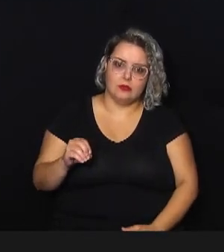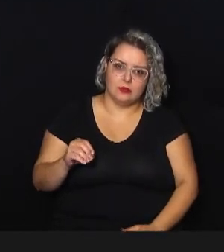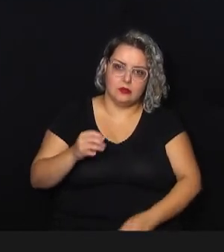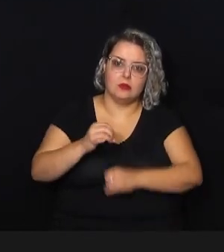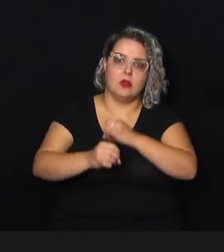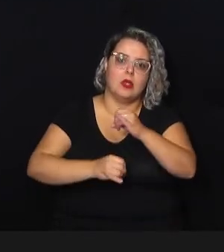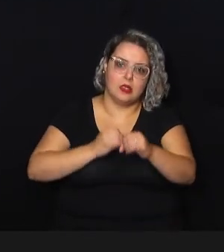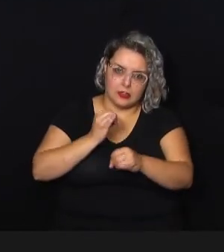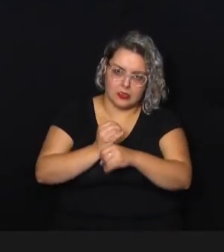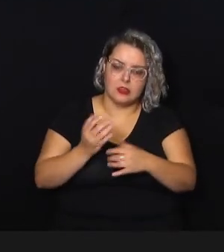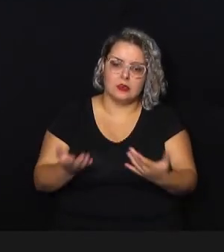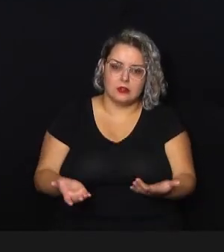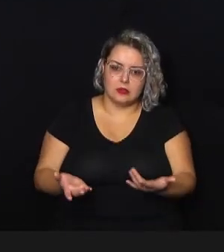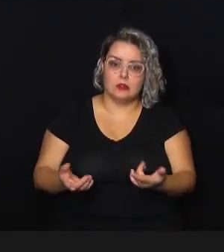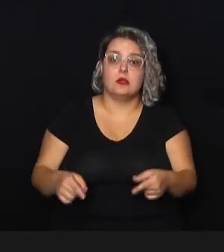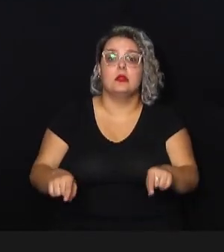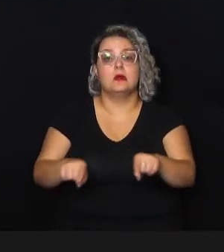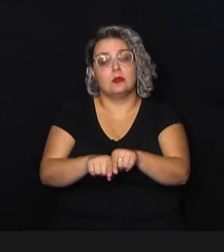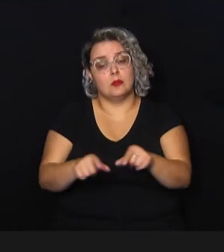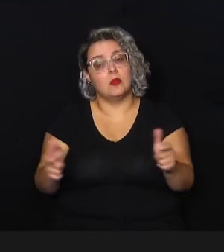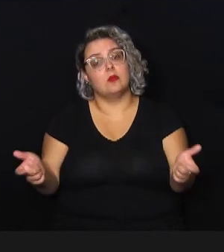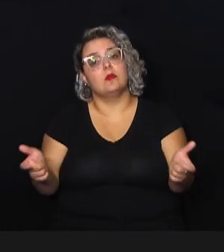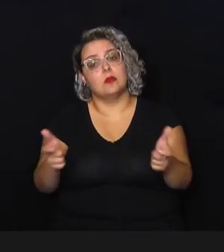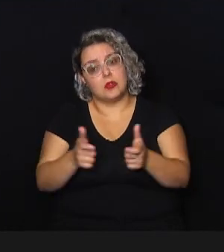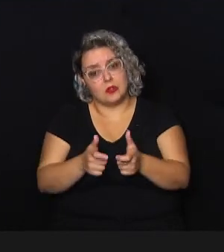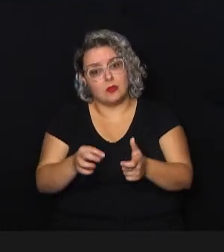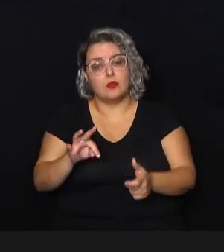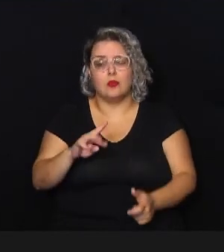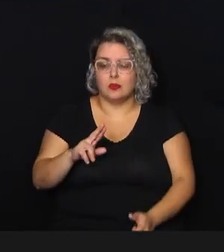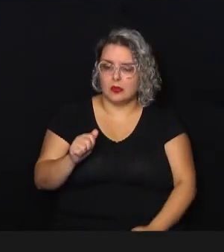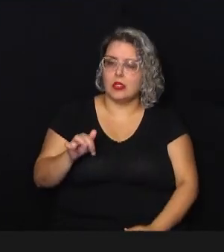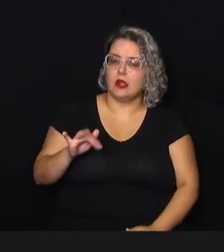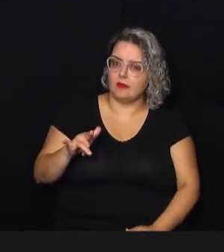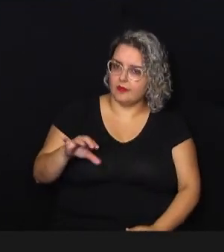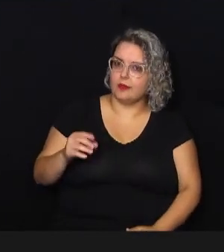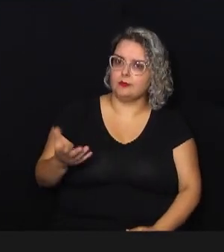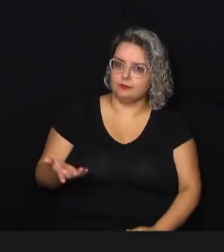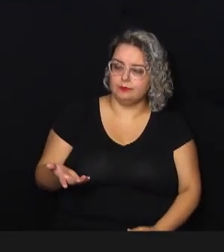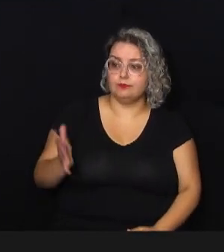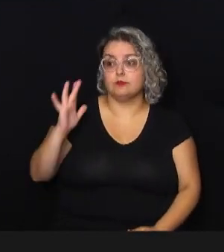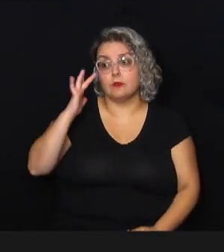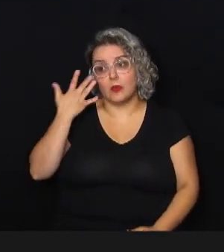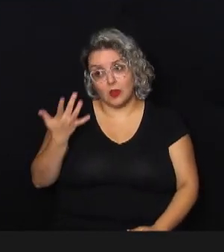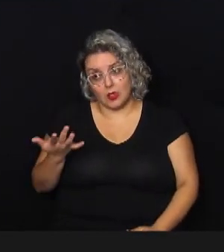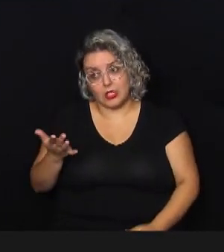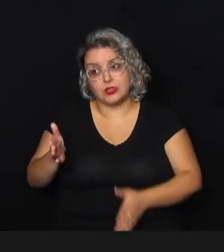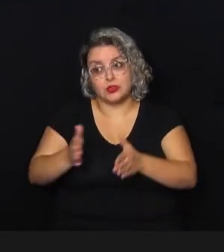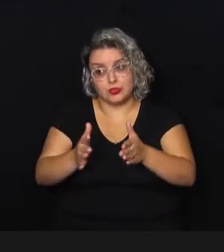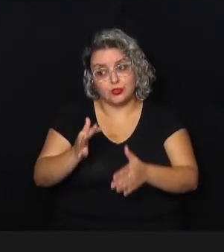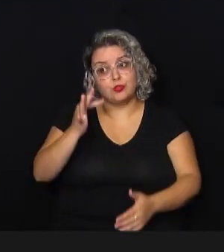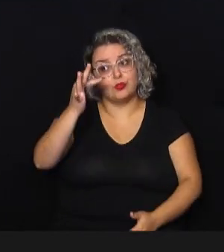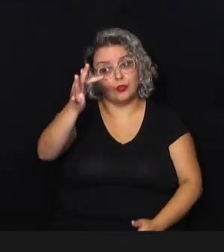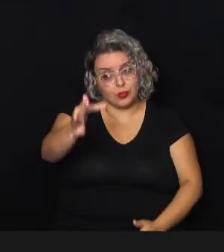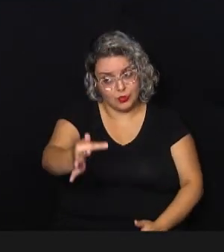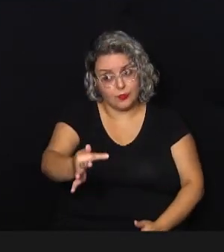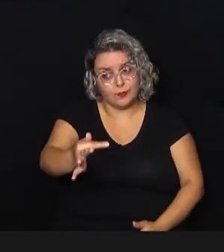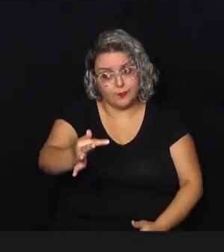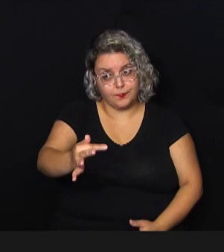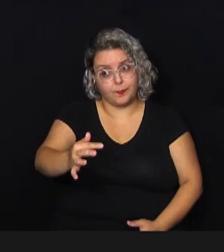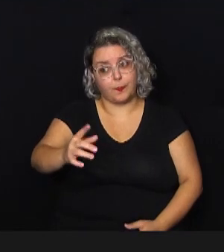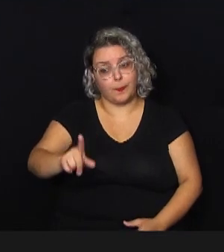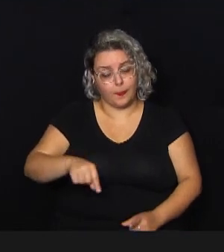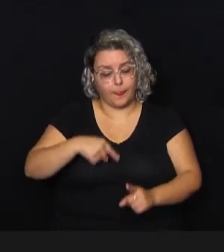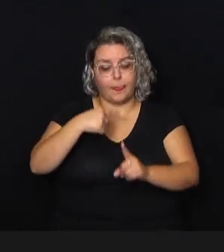também vai reduzir esse tráfego. Então, eu acho que, no momento futuro, em sendo positiva